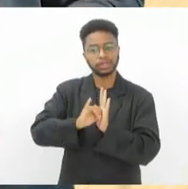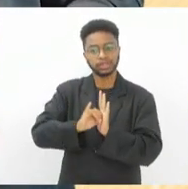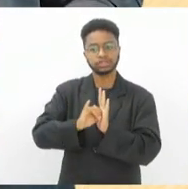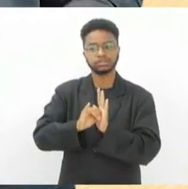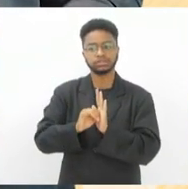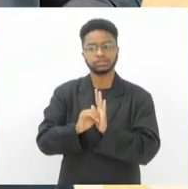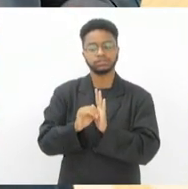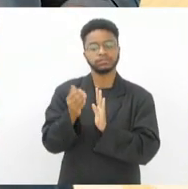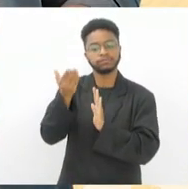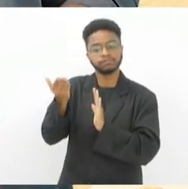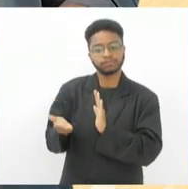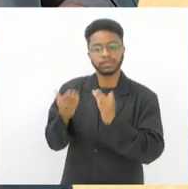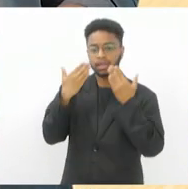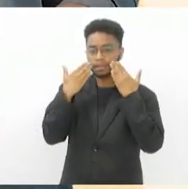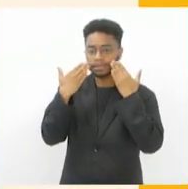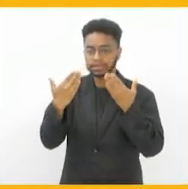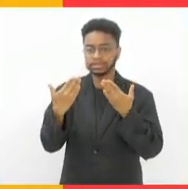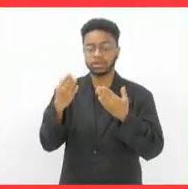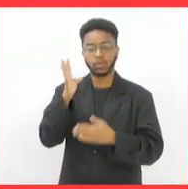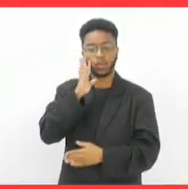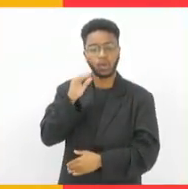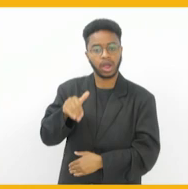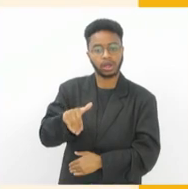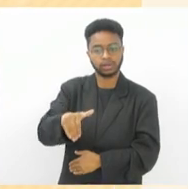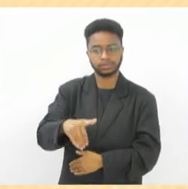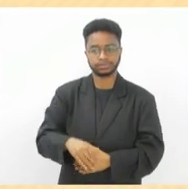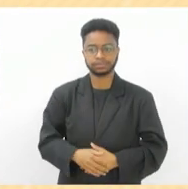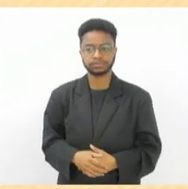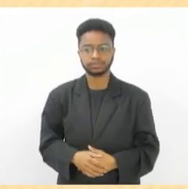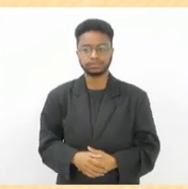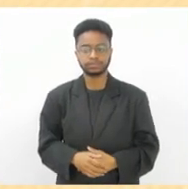Rost Fegali se apresenta na próxima quarta. Vai